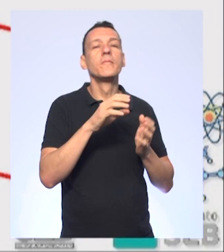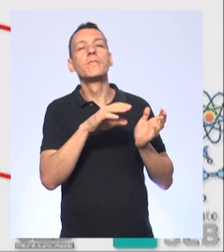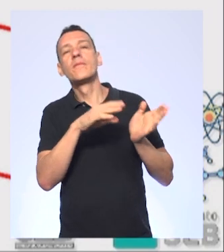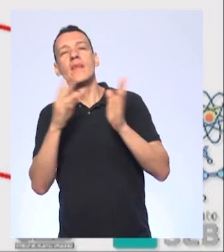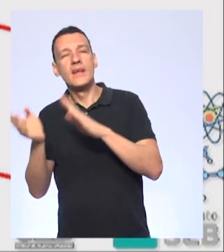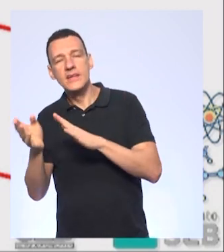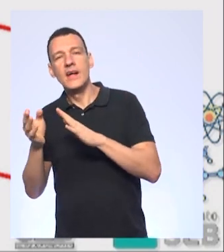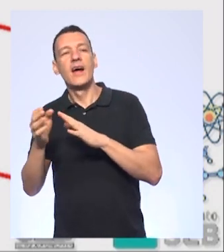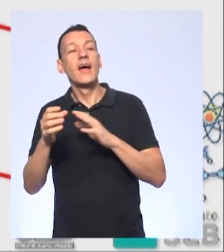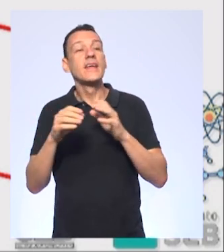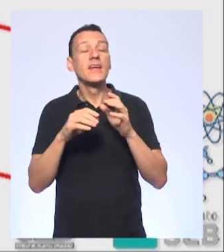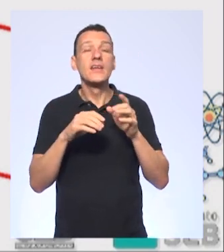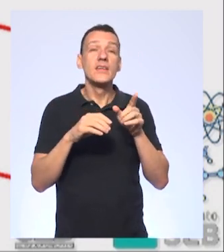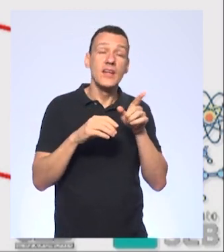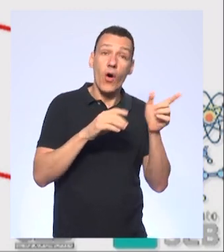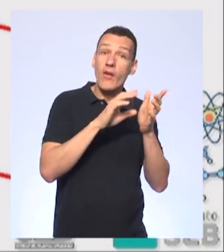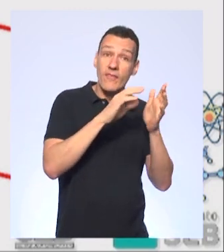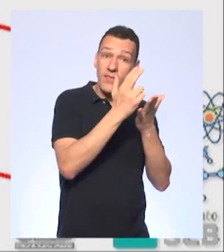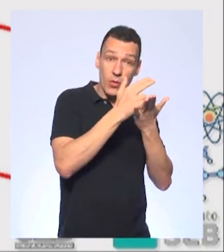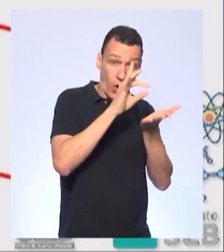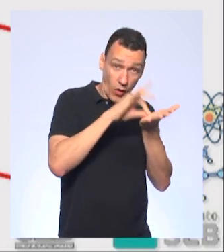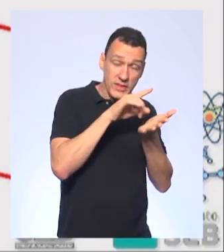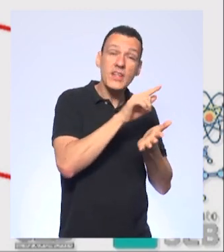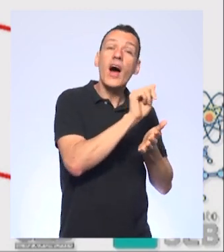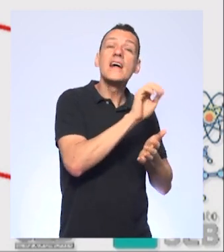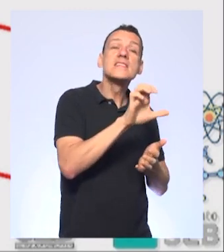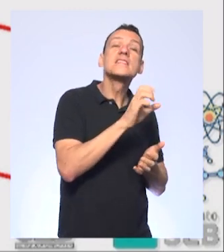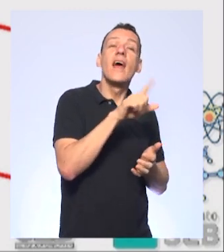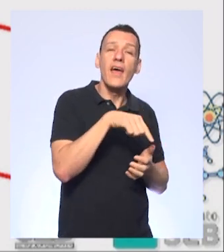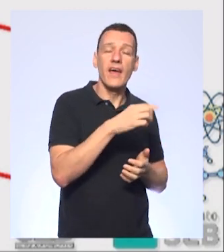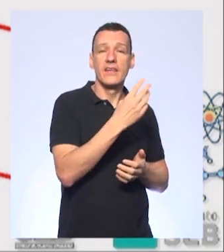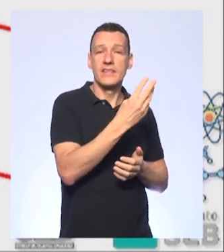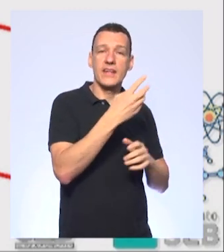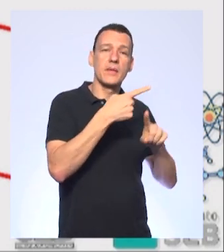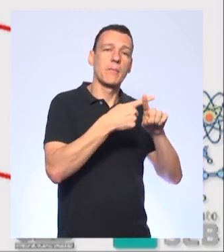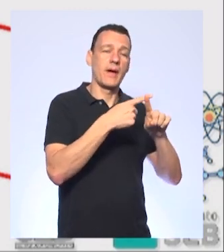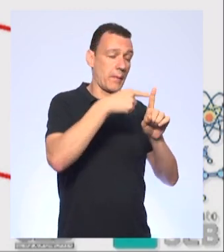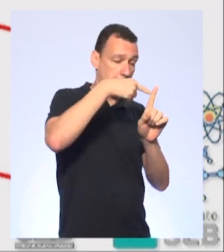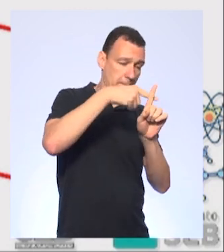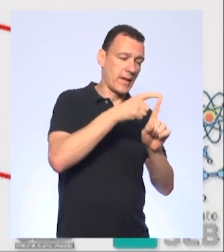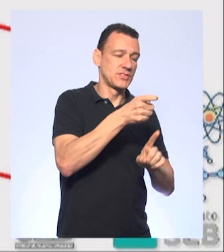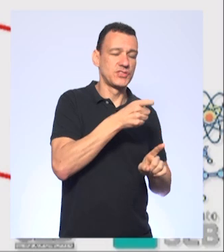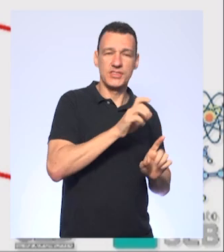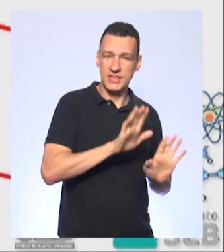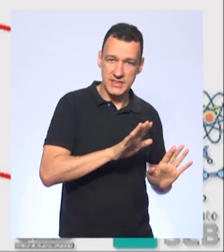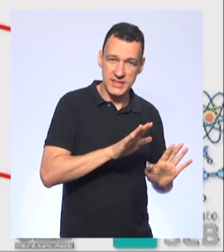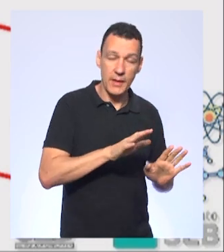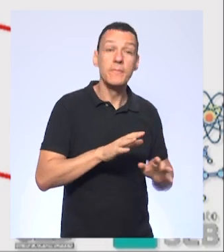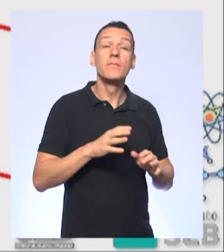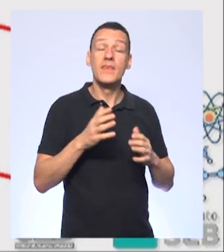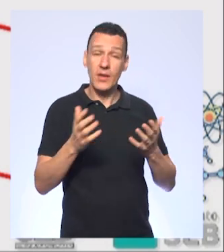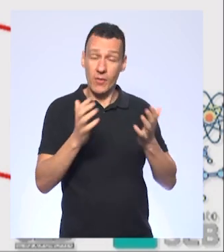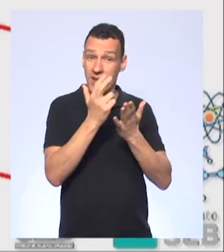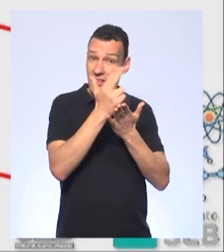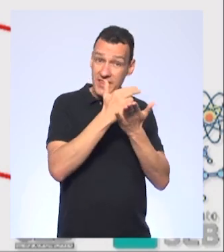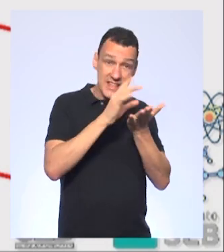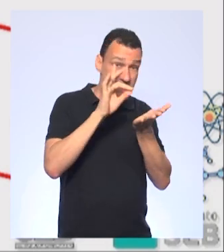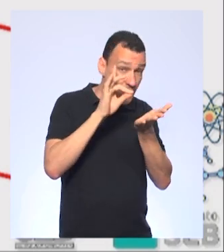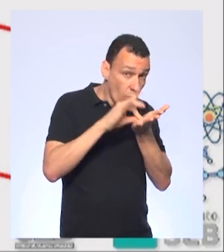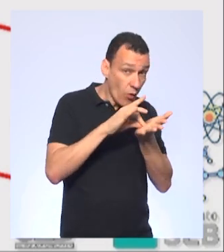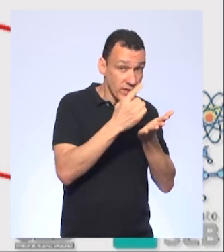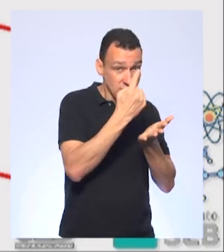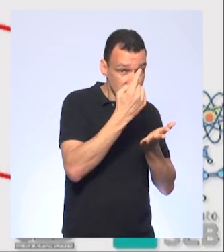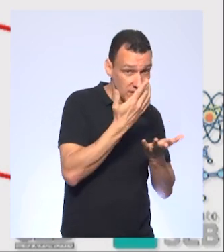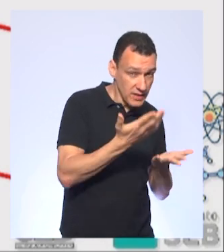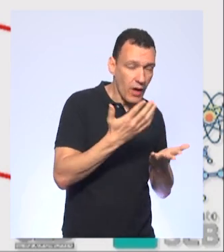o segmento AC na figura original? 3 mais X. Então, olhando para a figura original, eu preenchi